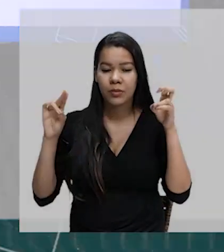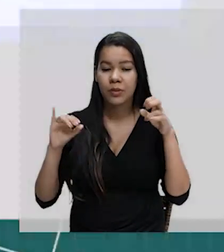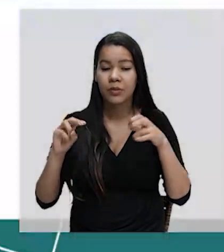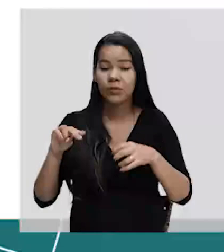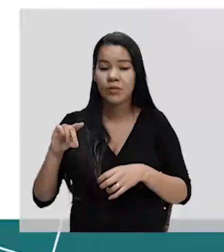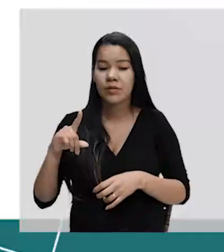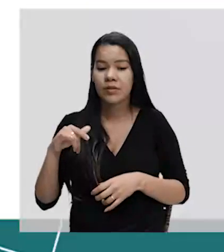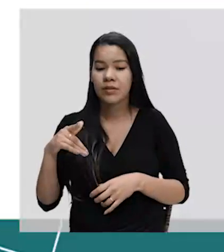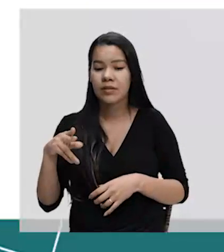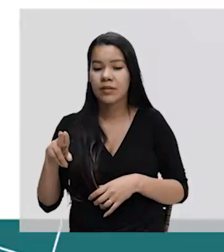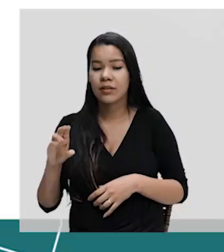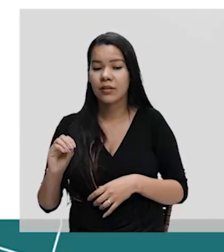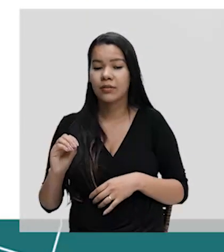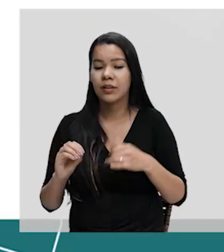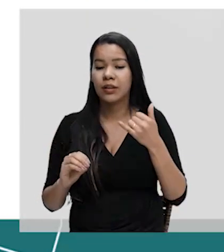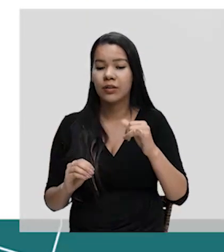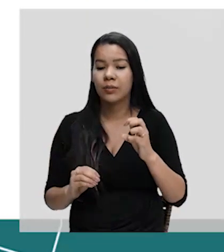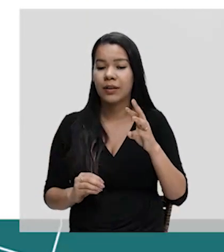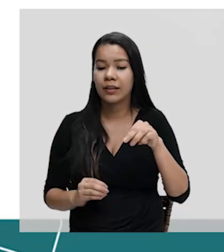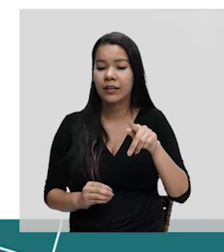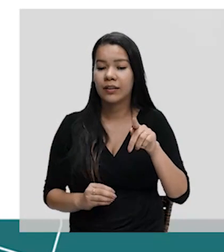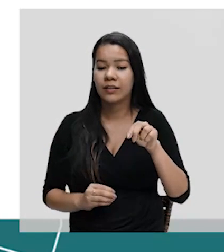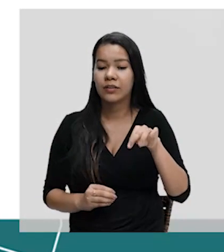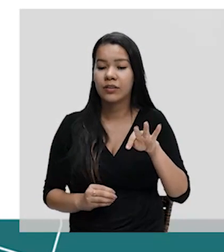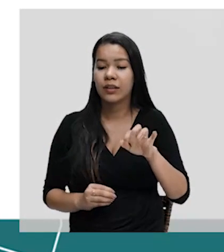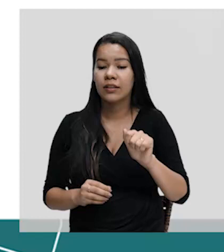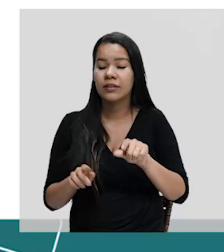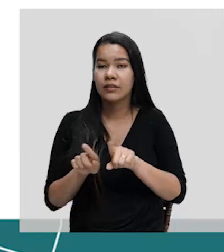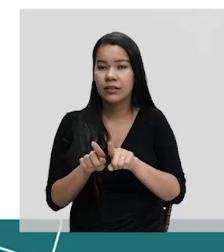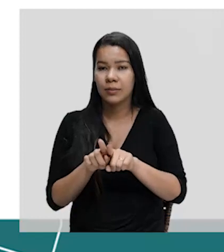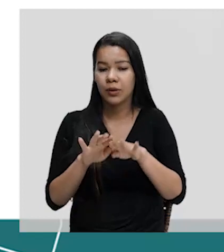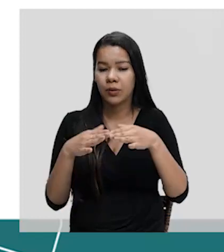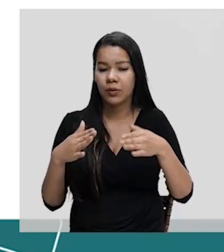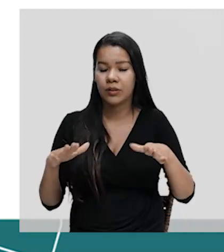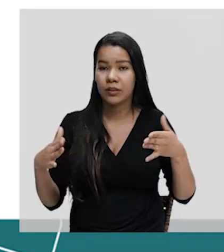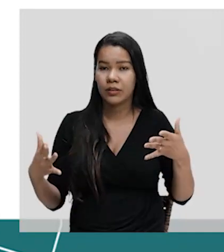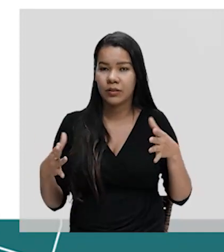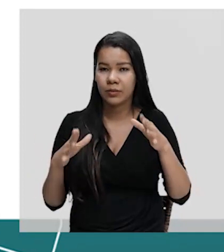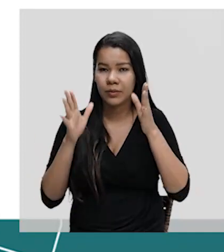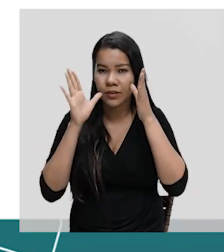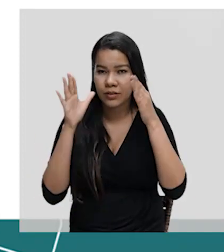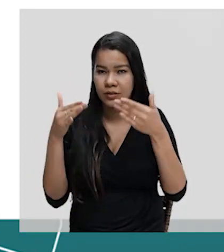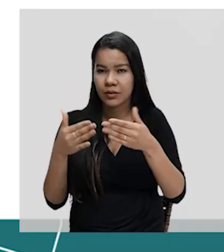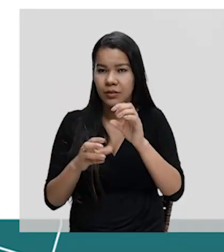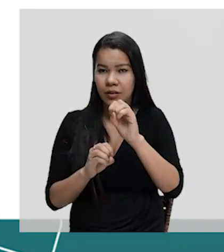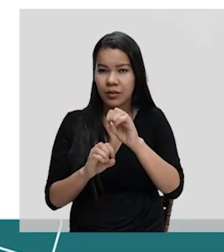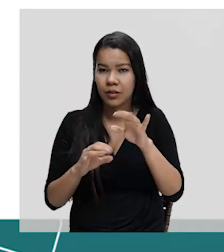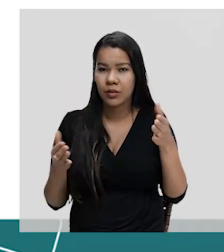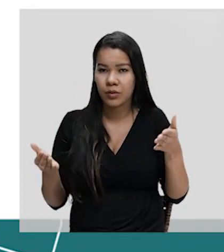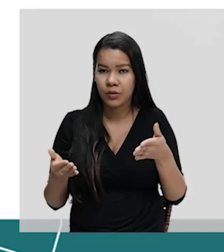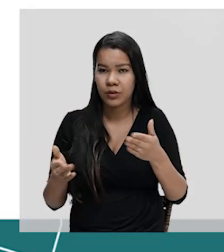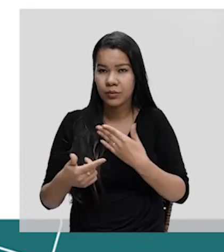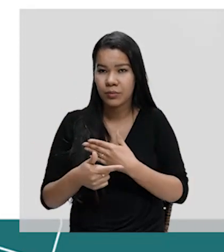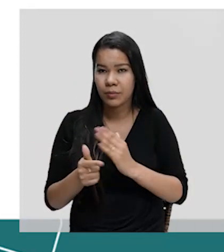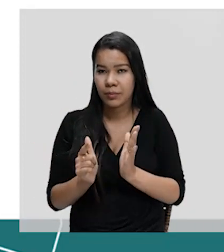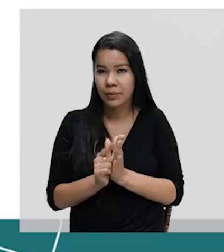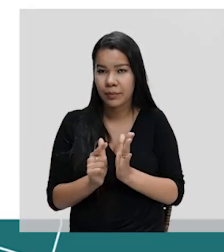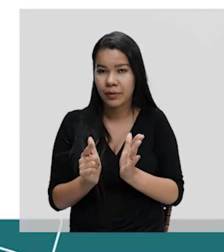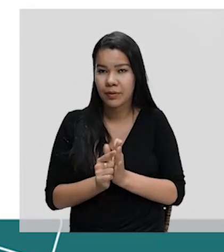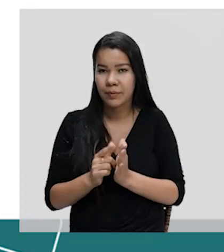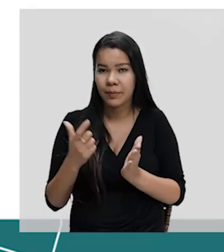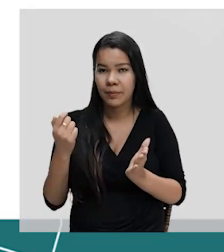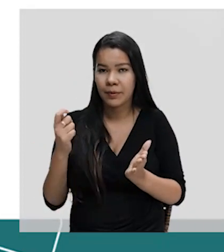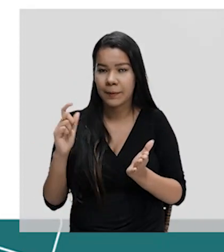e ondas eletromagnéticas. Tá ok? Então, fica ligadinho na aula de hoje. Papel, caneta. Respondam, né, junto comigo